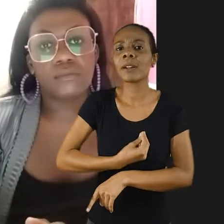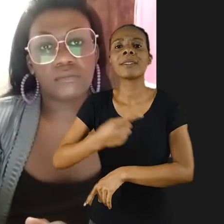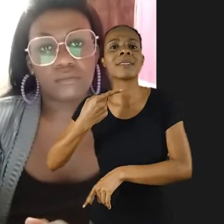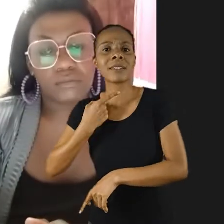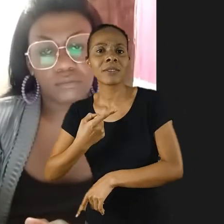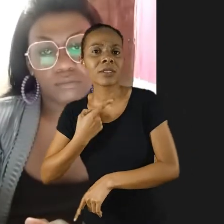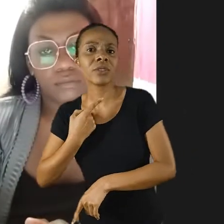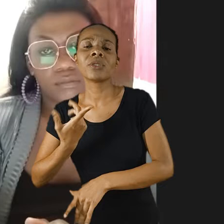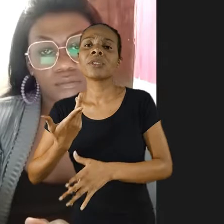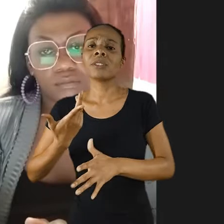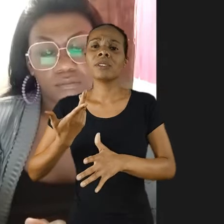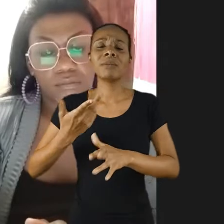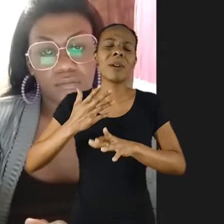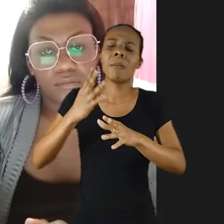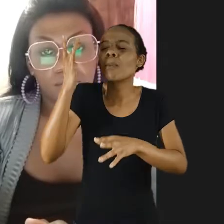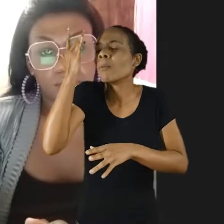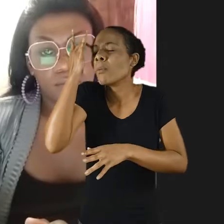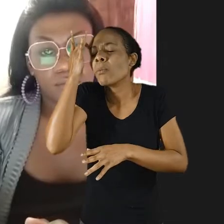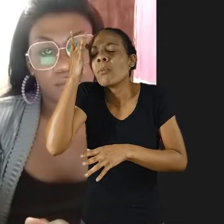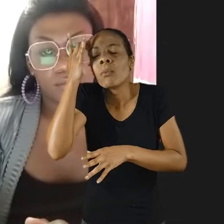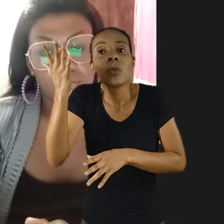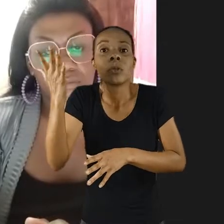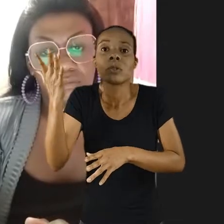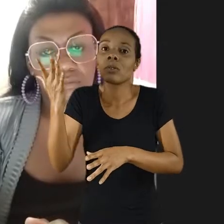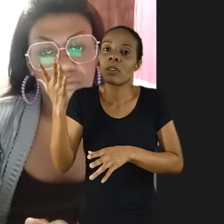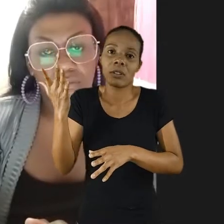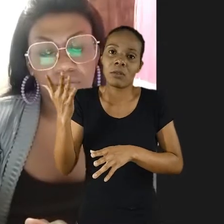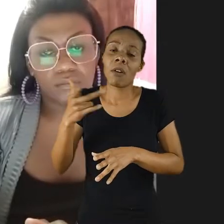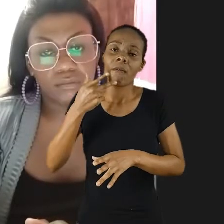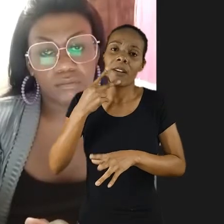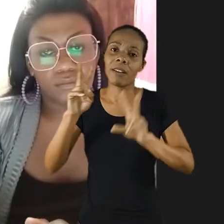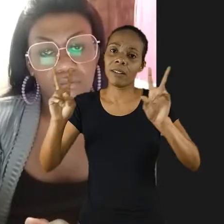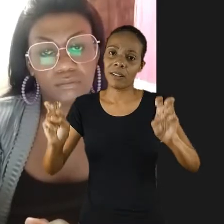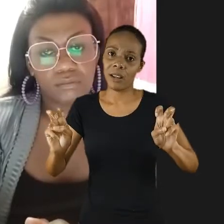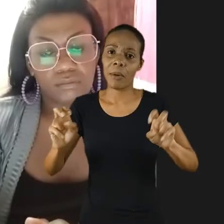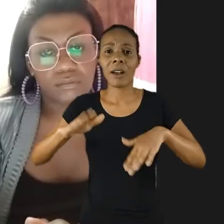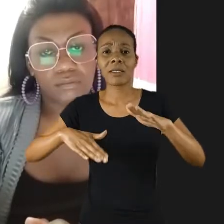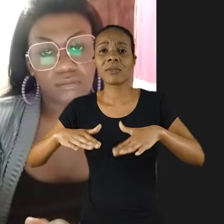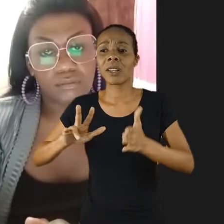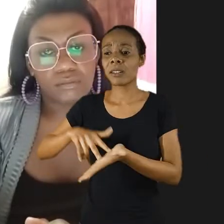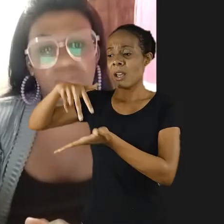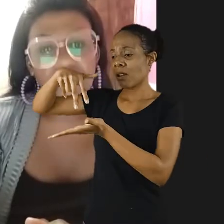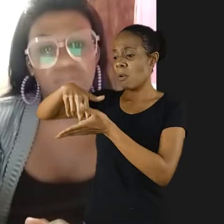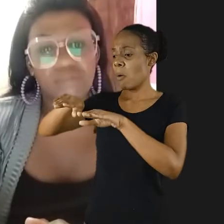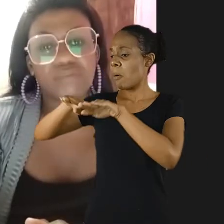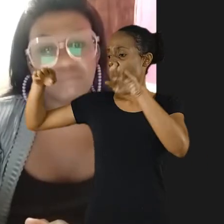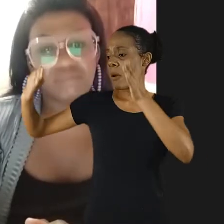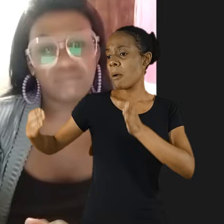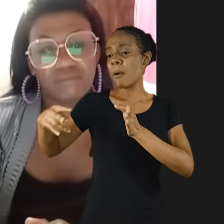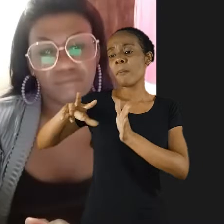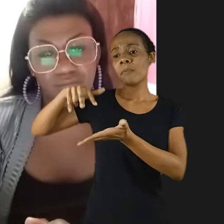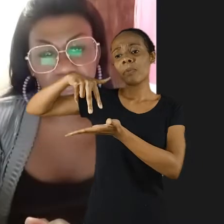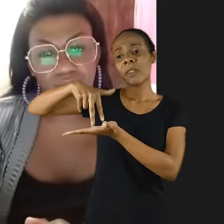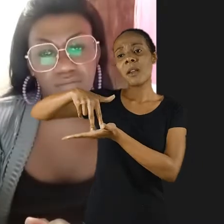é muito fácil, sabe? A gente falar disso enquanto a gente está no palco do Sesc, hashtag fora não sei